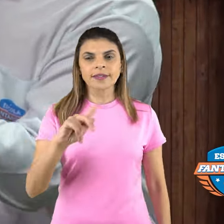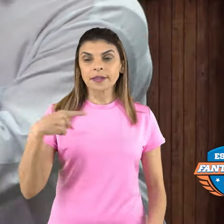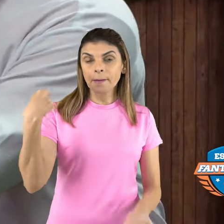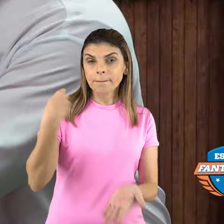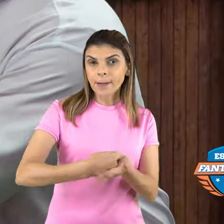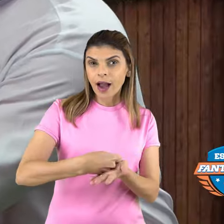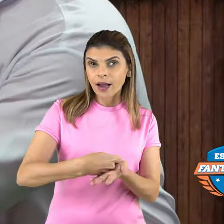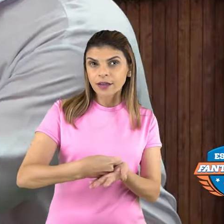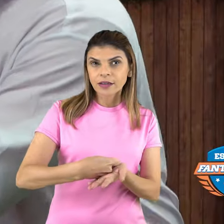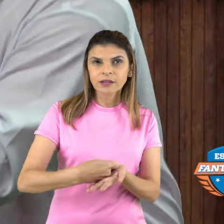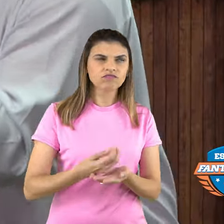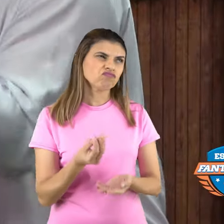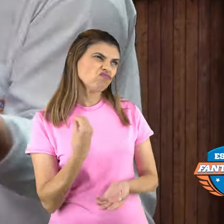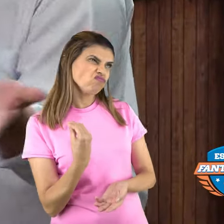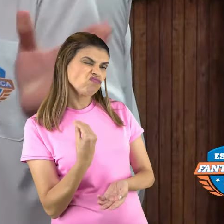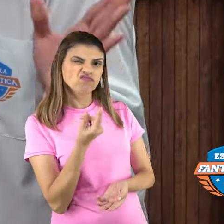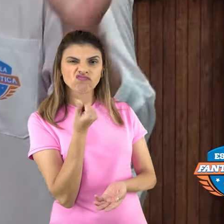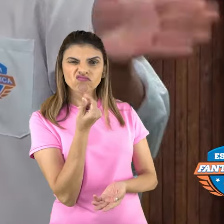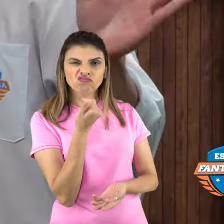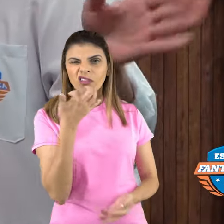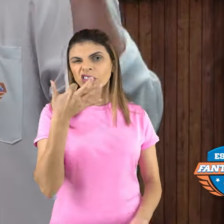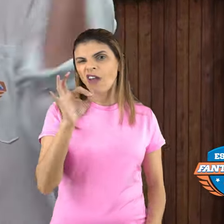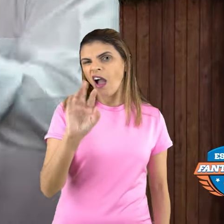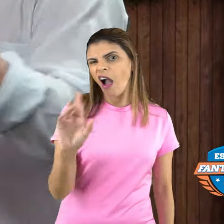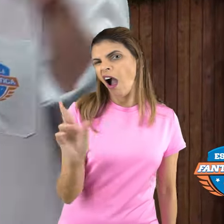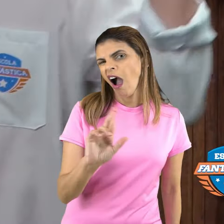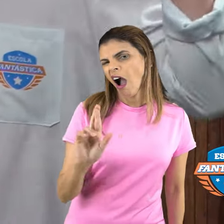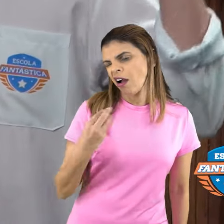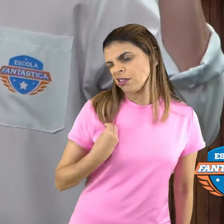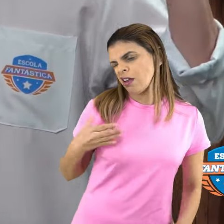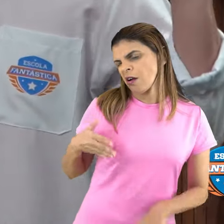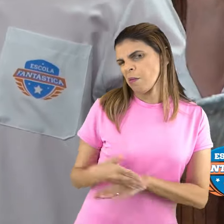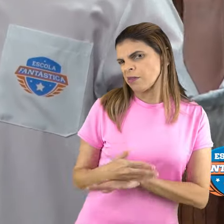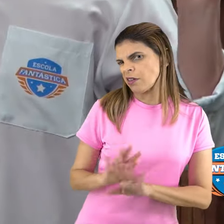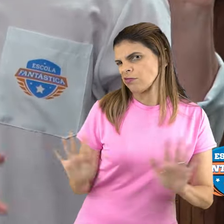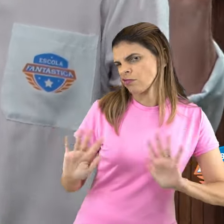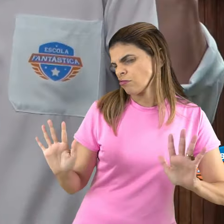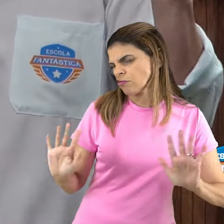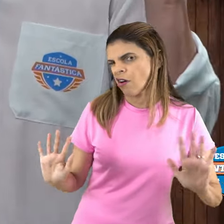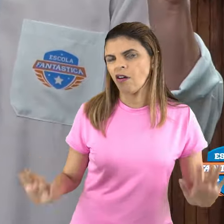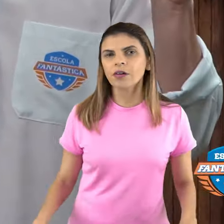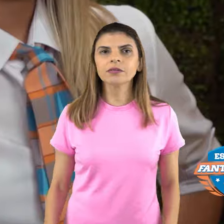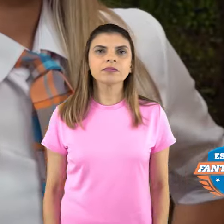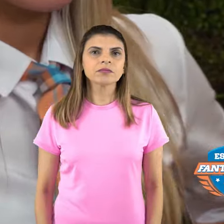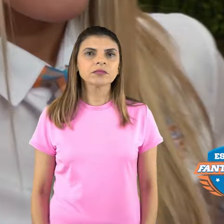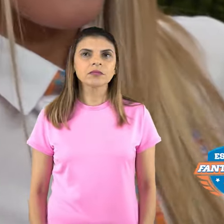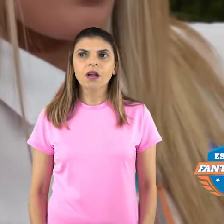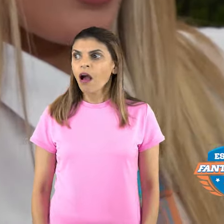apenas... 10 reais pra participar. Não precisa de nada. 10 reais, gente.